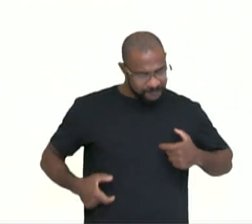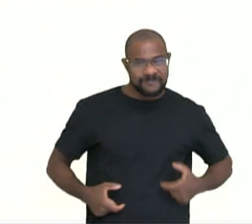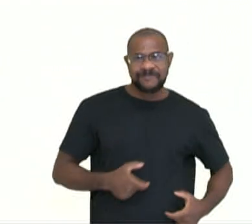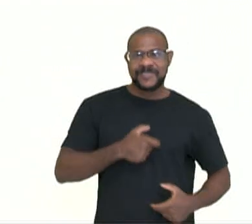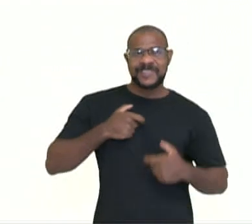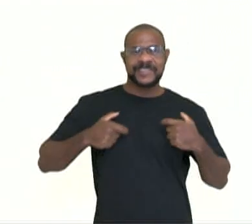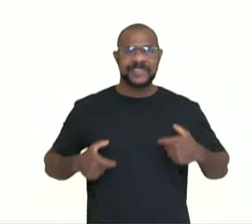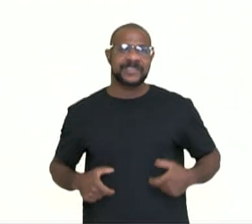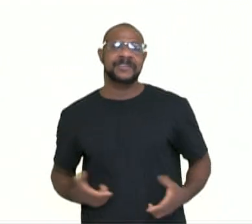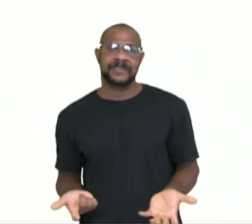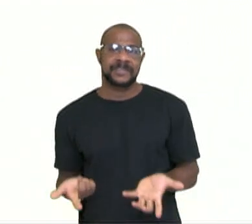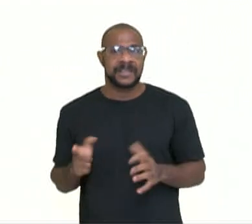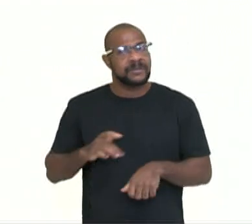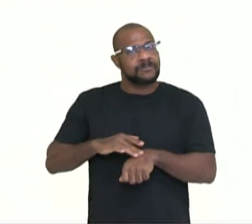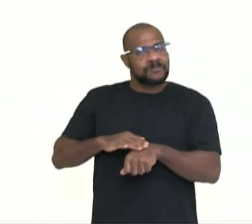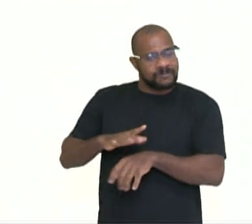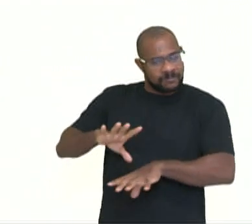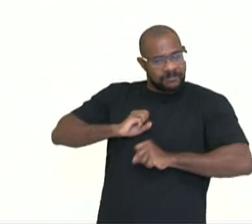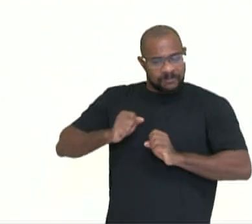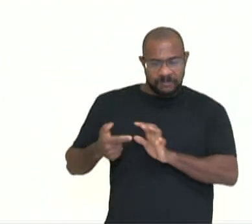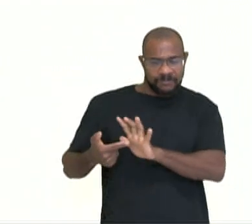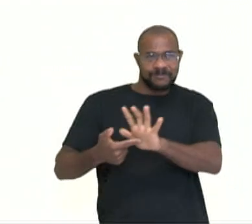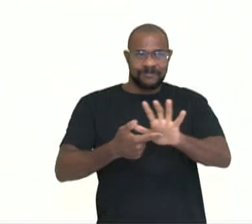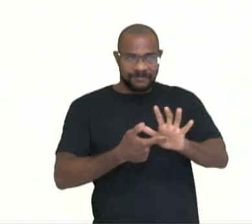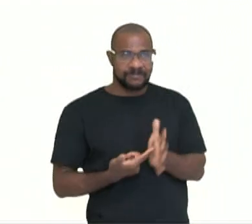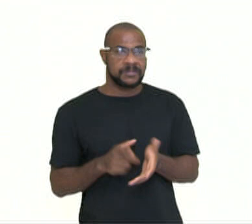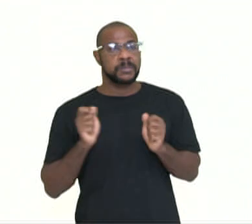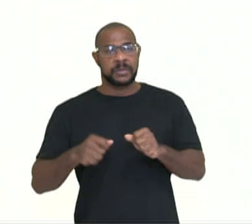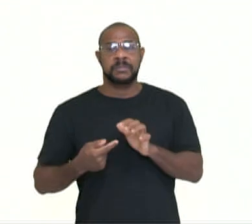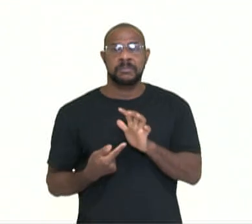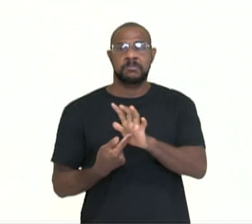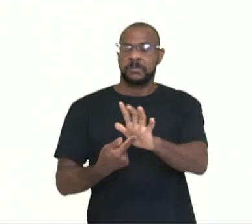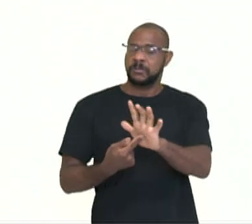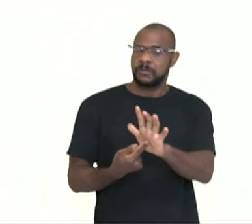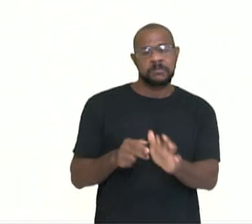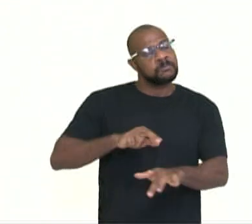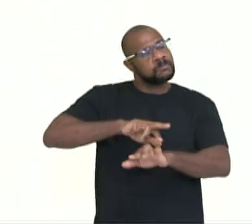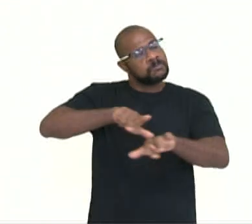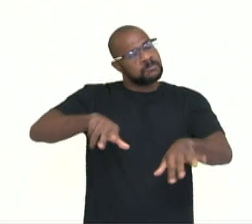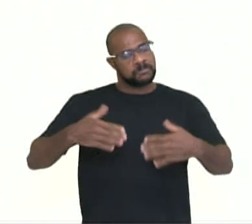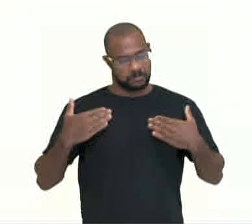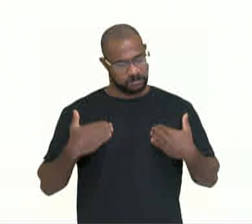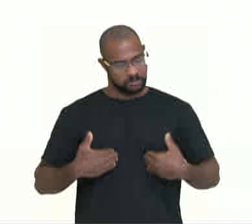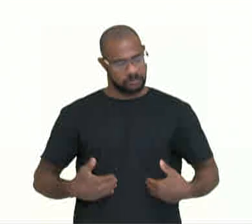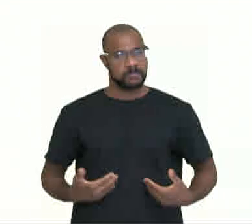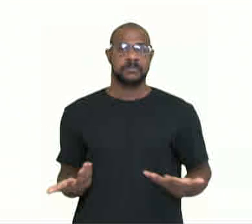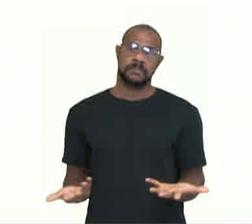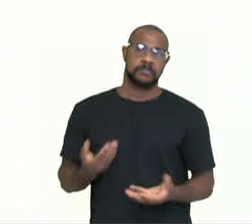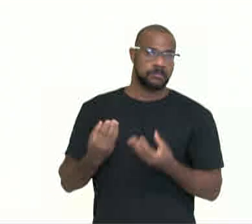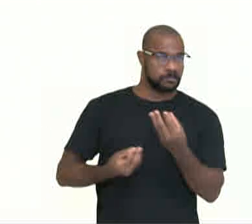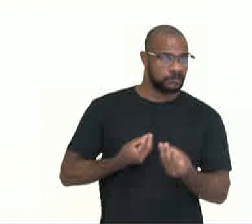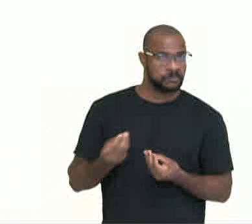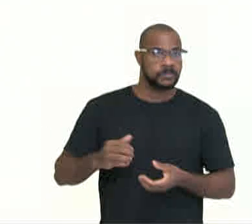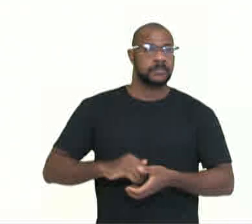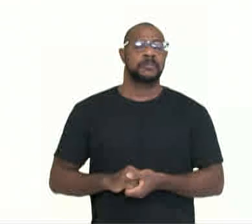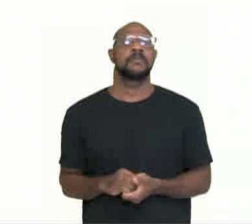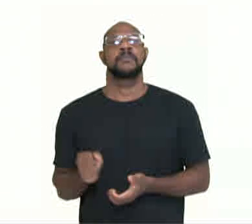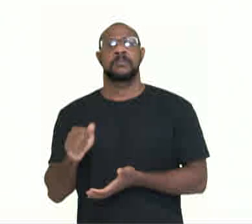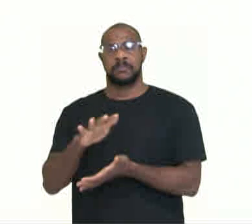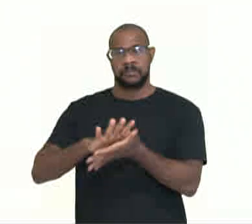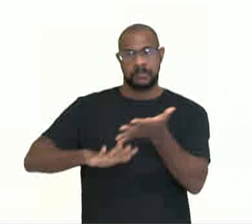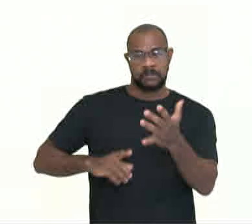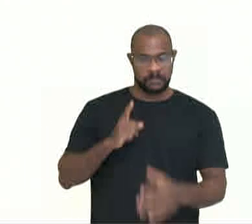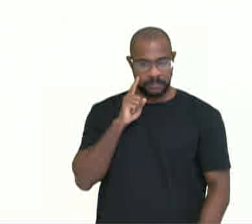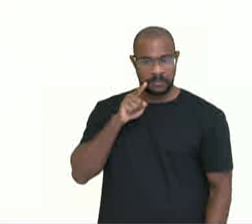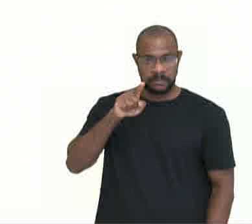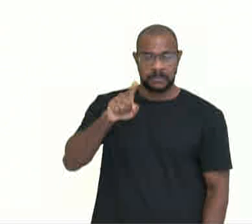todos os sintomas? Não necessariamente. Tá? Pode aparecer um, pode aparecer dois, depende de pessoa para pessoa. Um exercício, então, para você